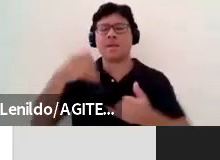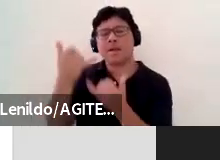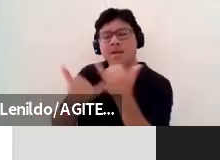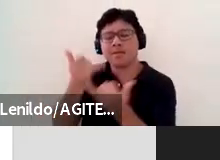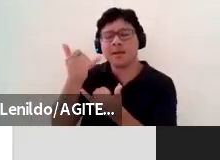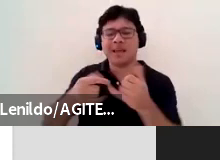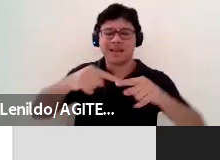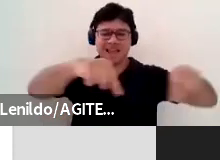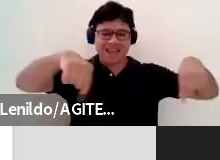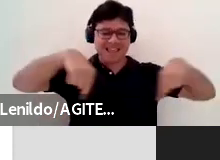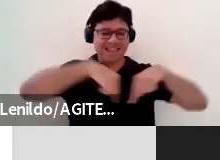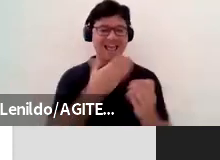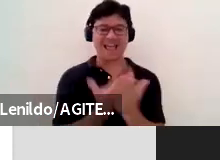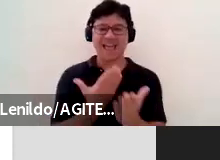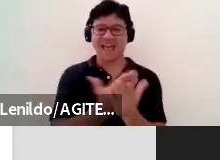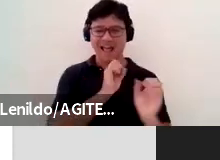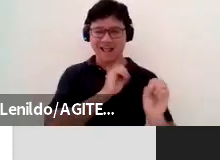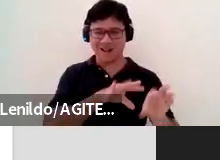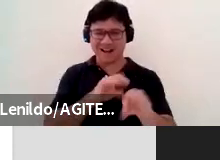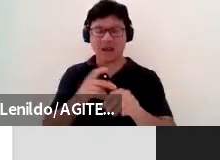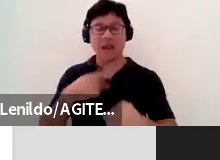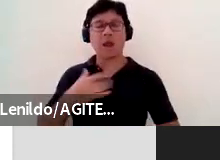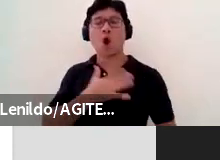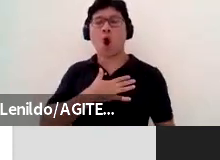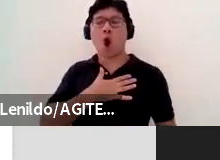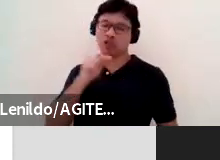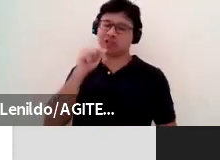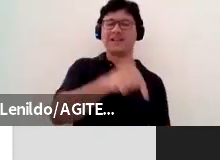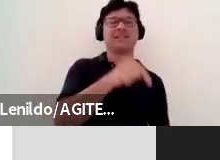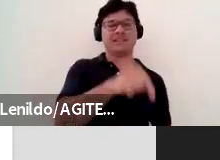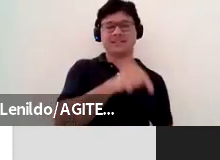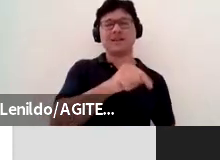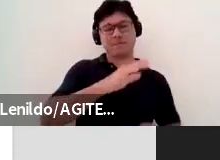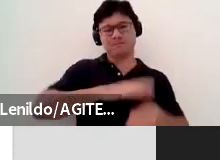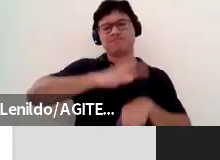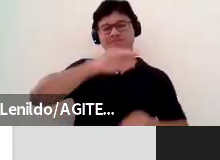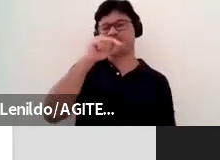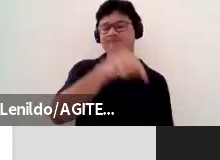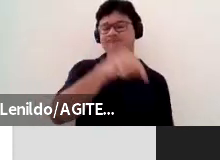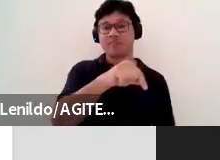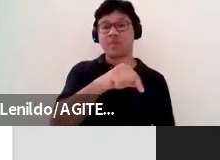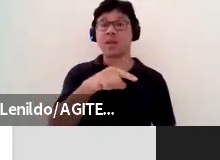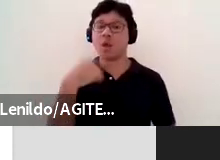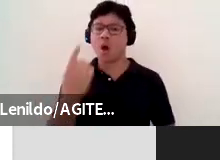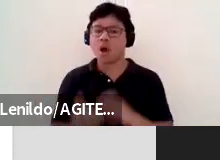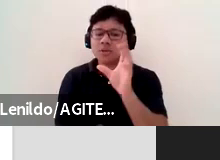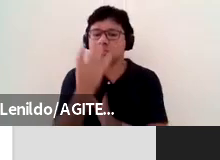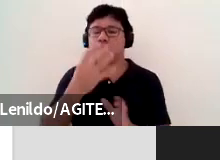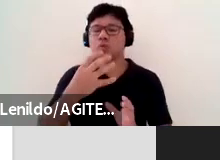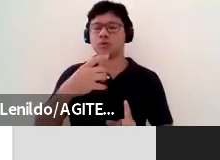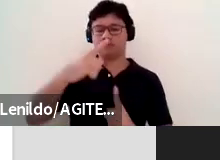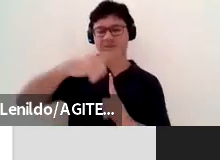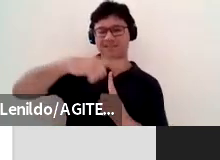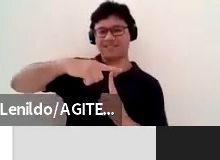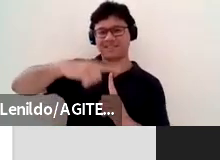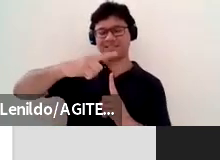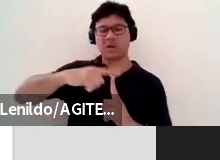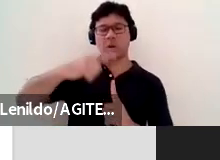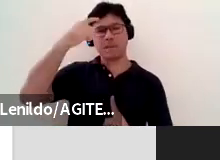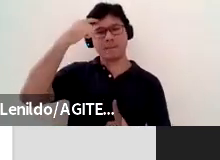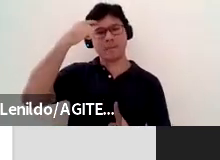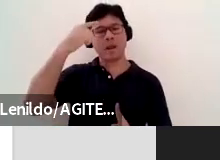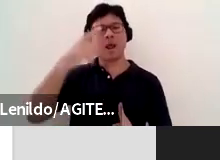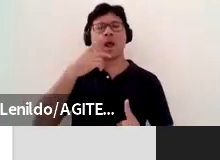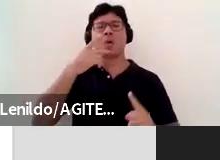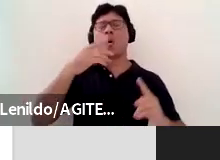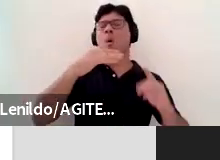de aula é um dos lugares onde a gente mais gosta de estar, né? E a gente criou esse formato que a ideia era que fosse sempre muito